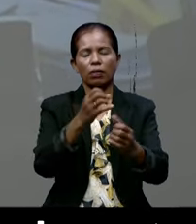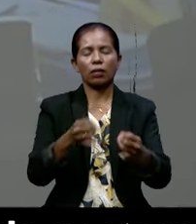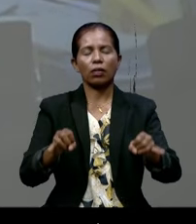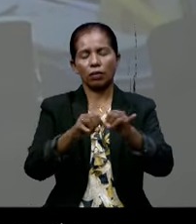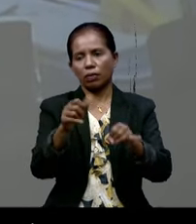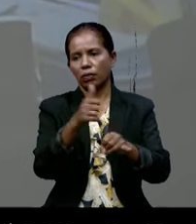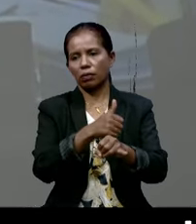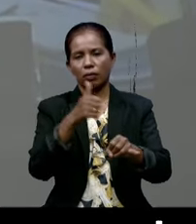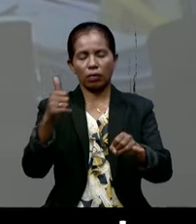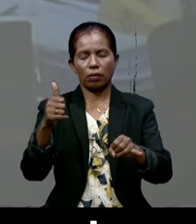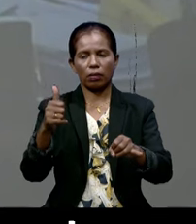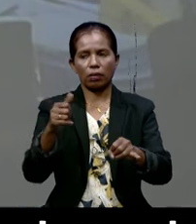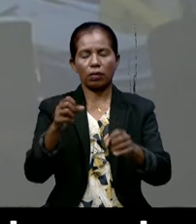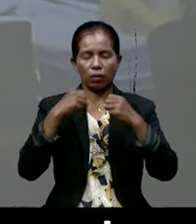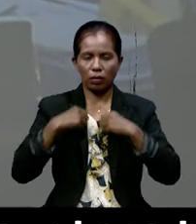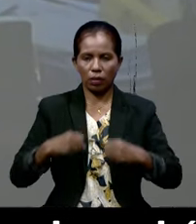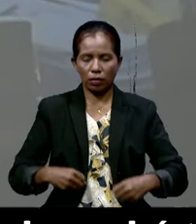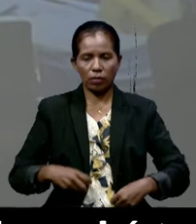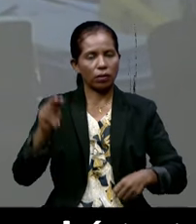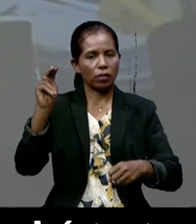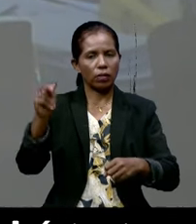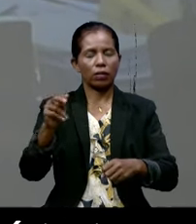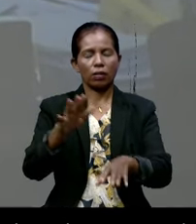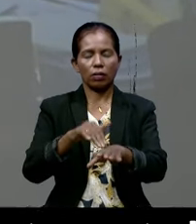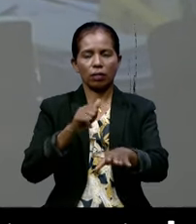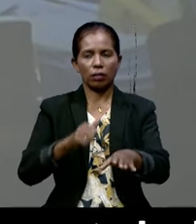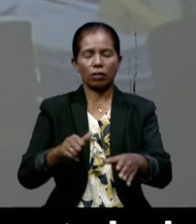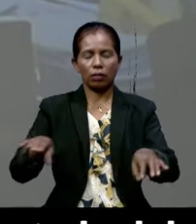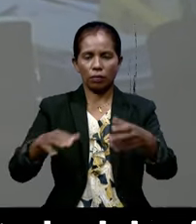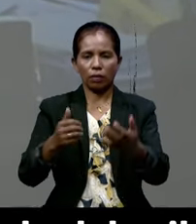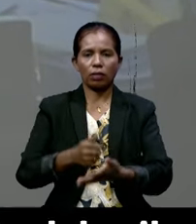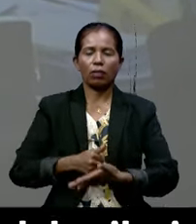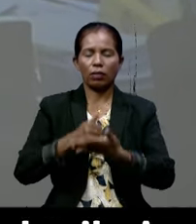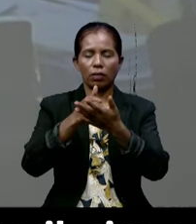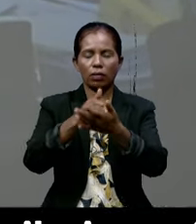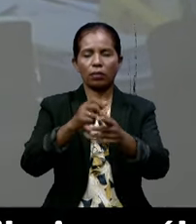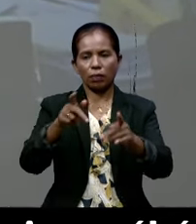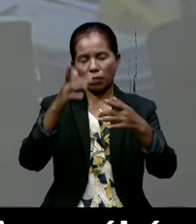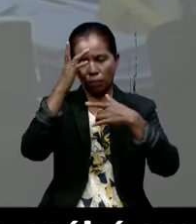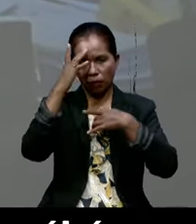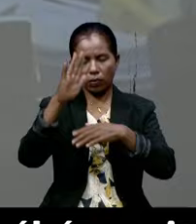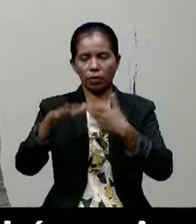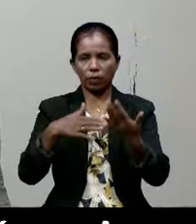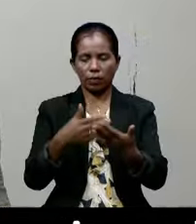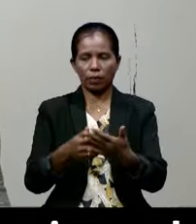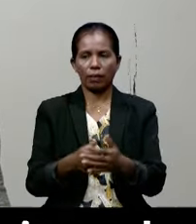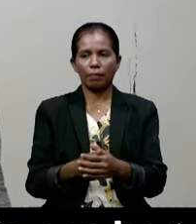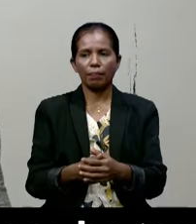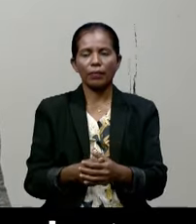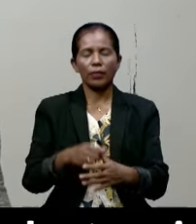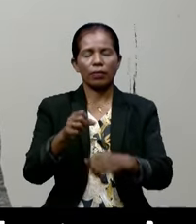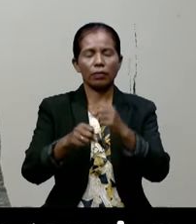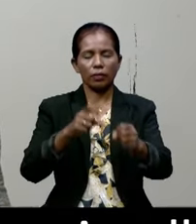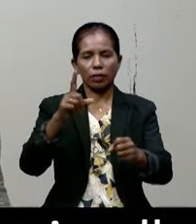Sira Jurusan Saúde União, nune afeta ba qualidades atendimento ba paciente Sira. Antes de sociedade de civil,